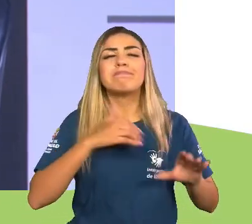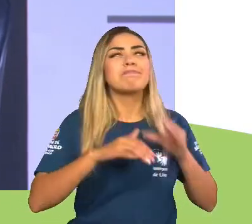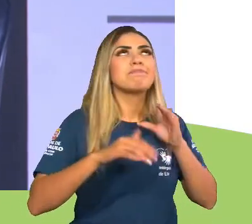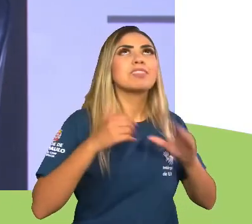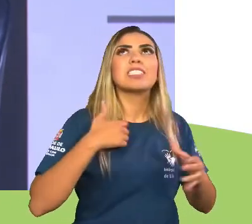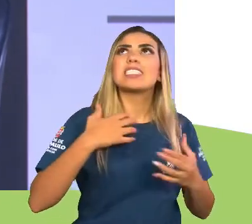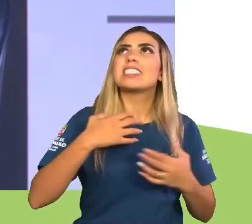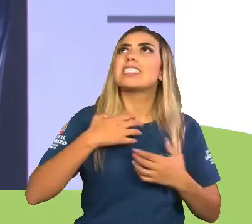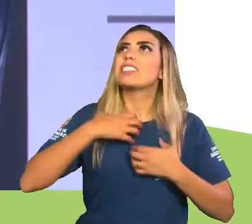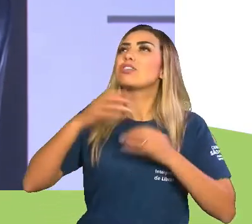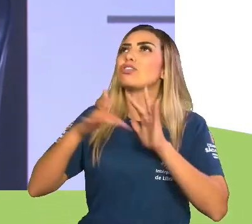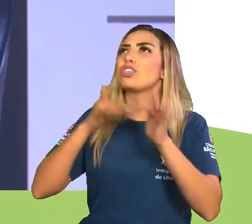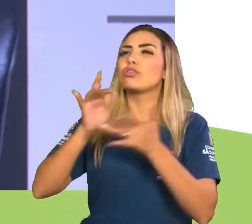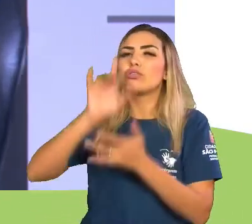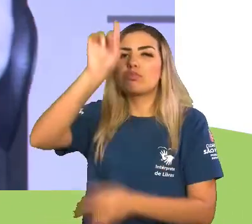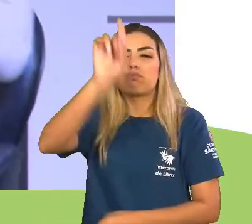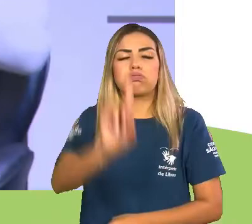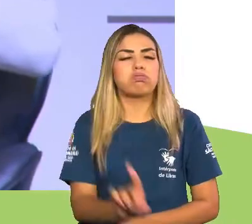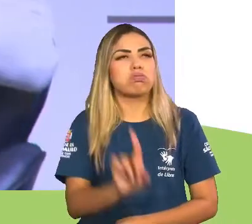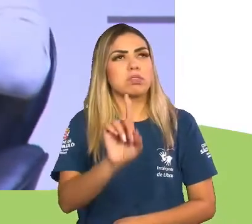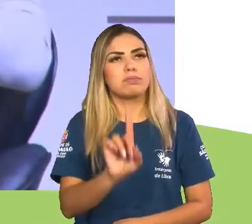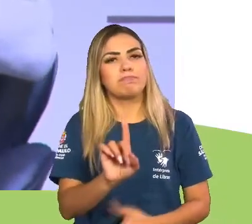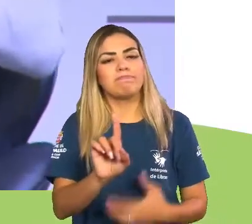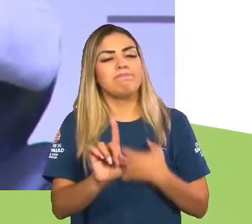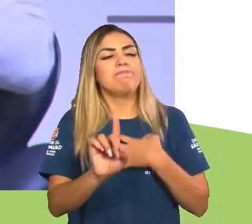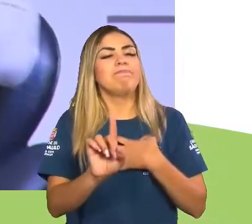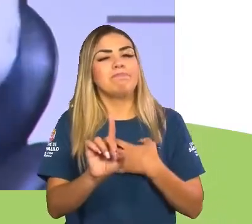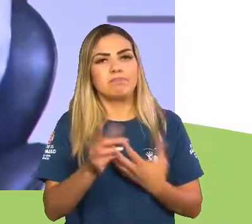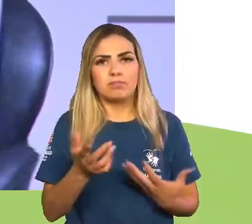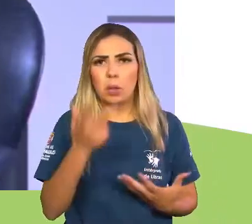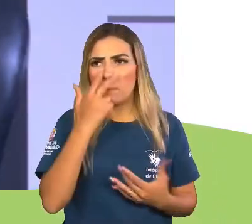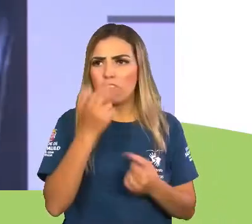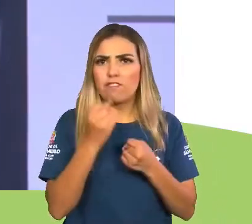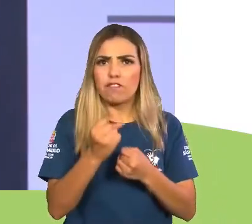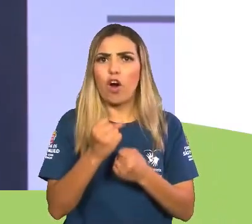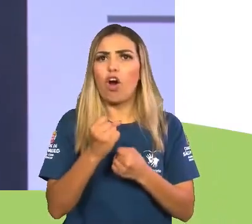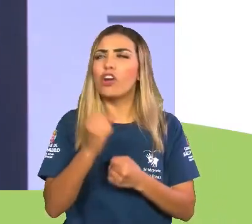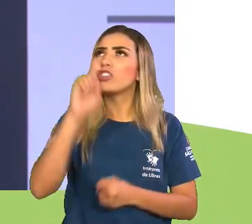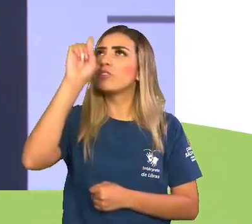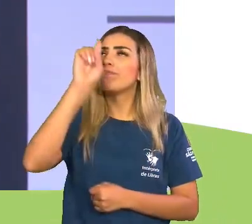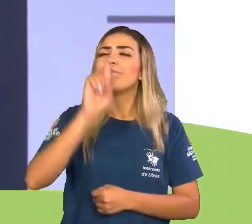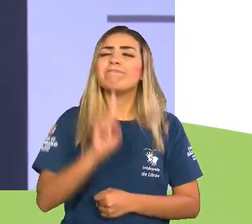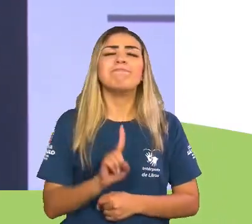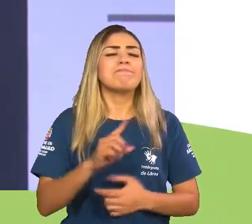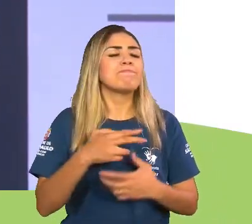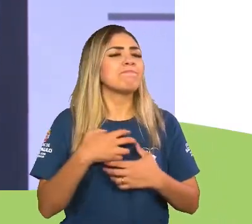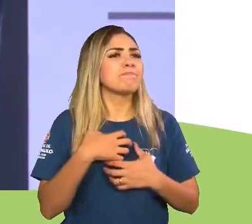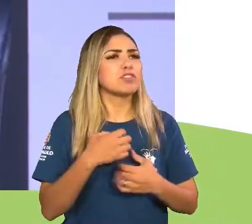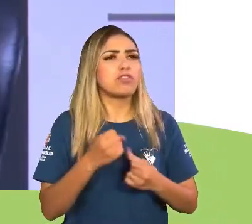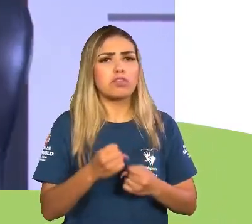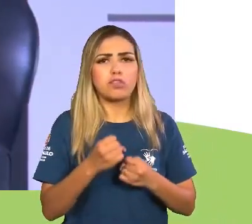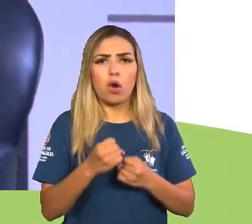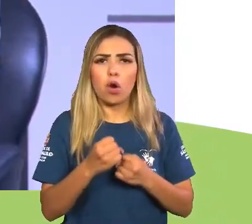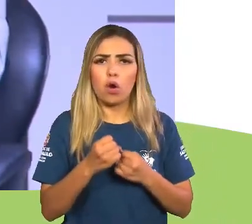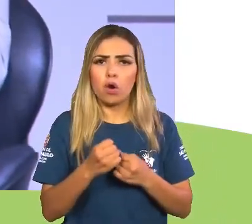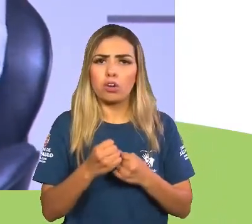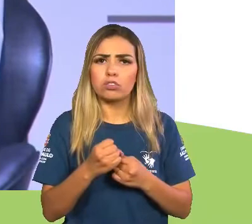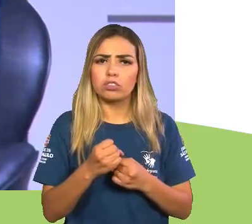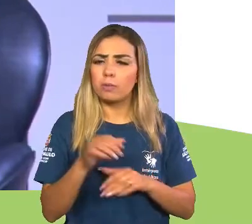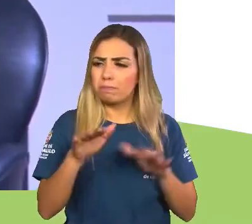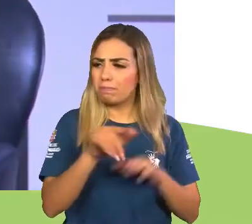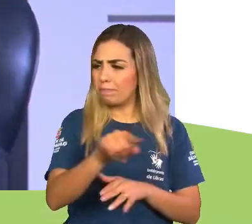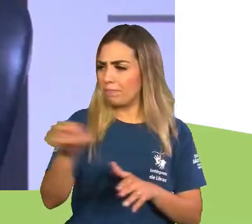dele. E é incrível, porque é uma manifestação muito forte. Né? E todo mundo estranhava assim,